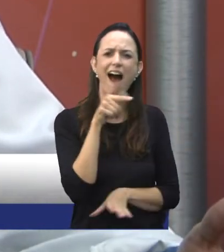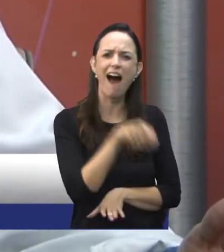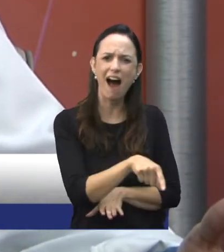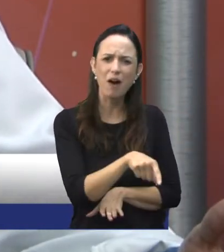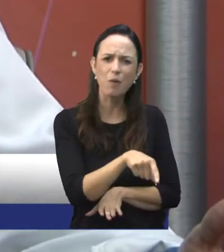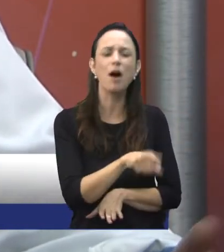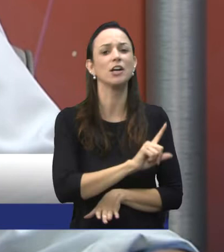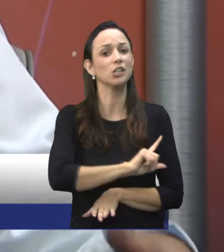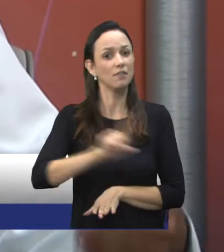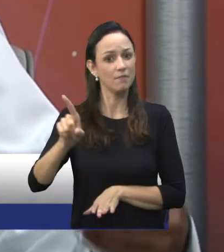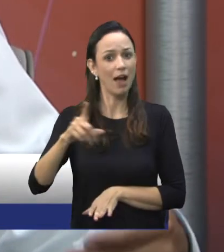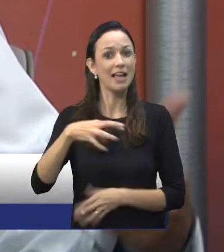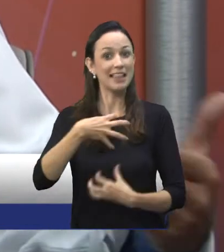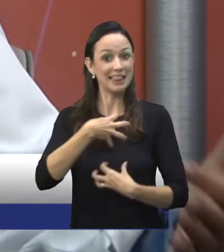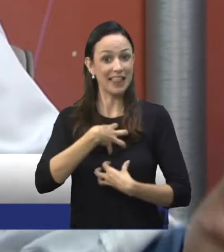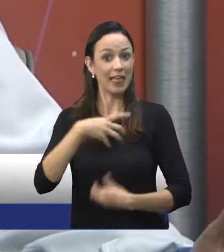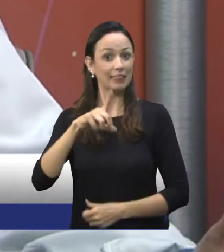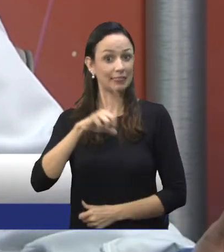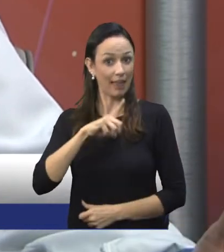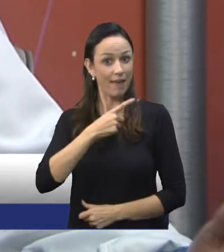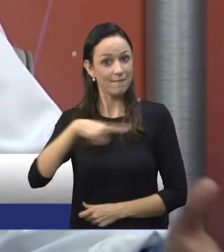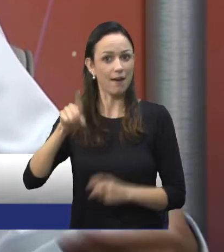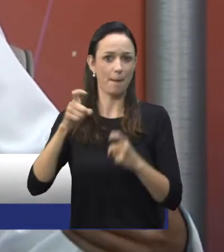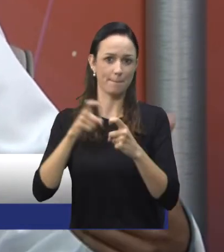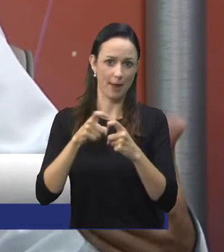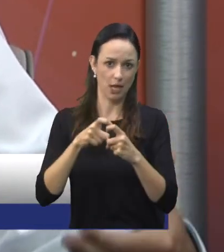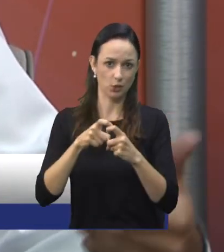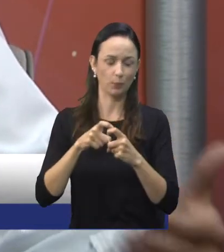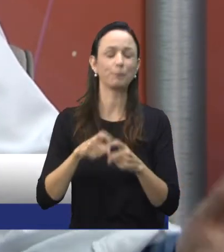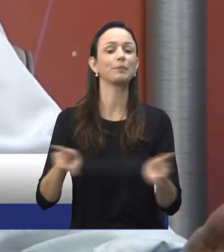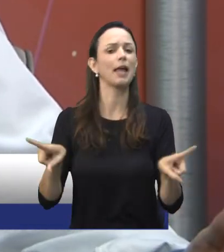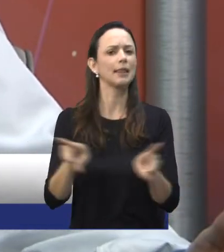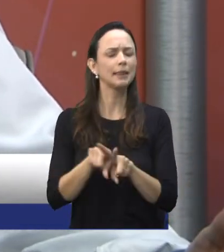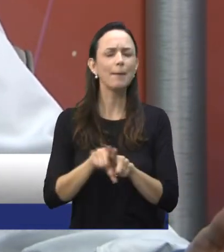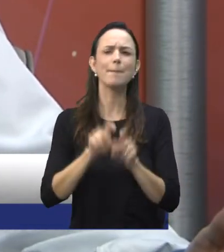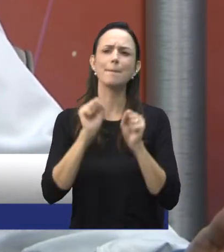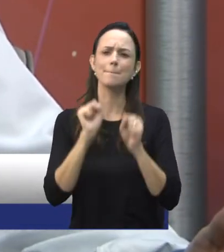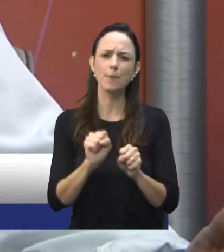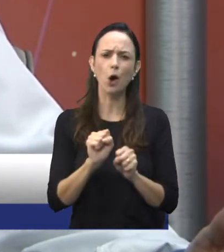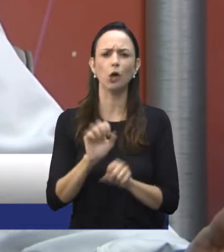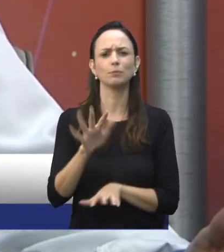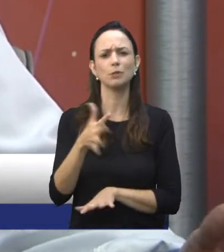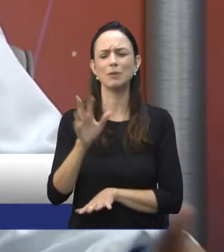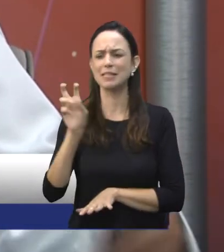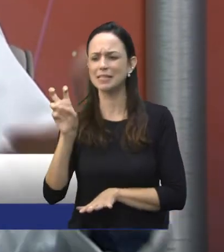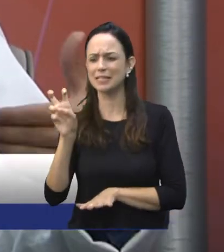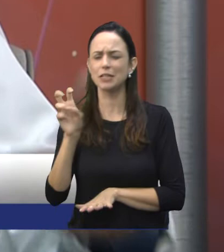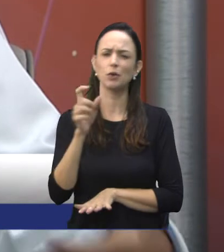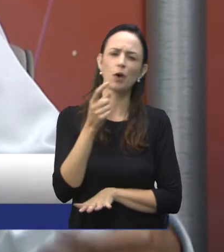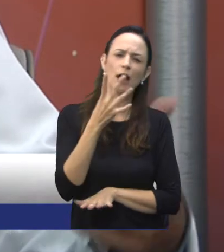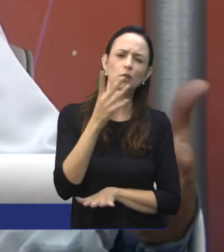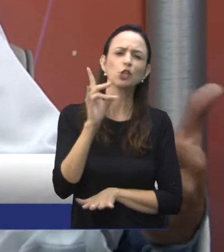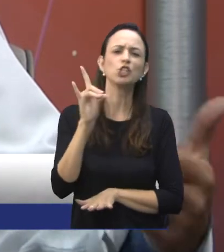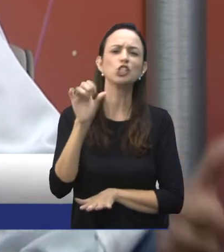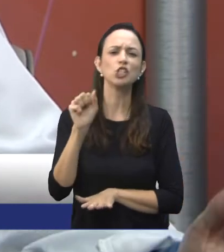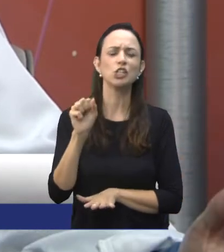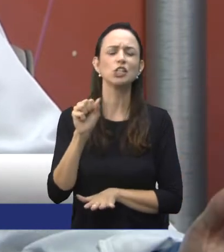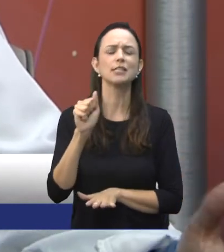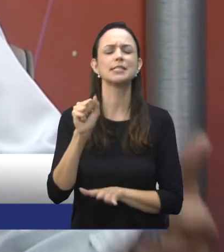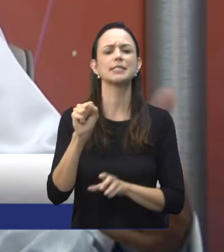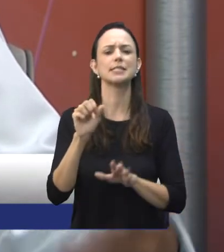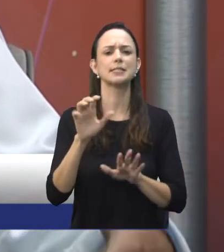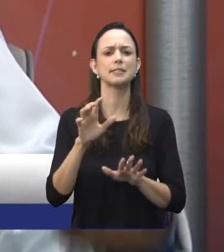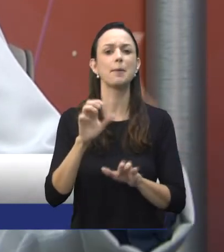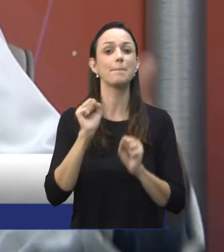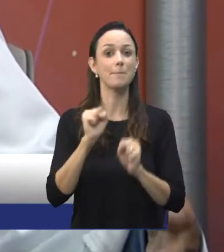desses sintomas. Ela também pode ter, entre 5 a 14 dias após o contato, um quadro mais